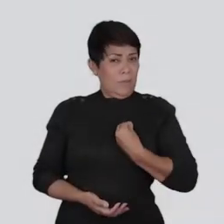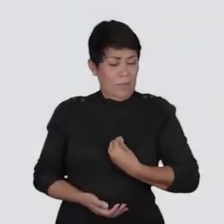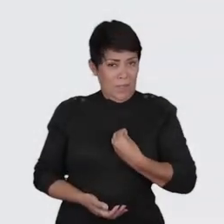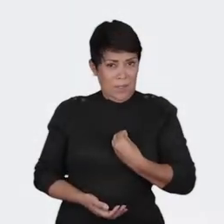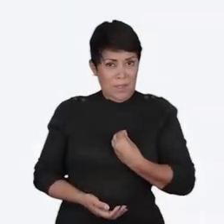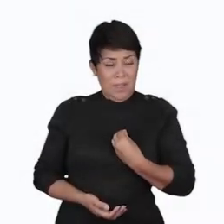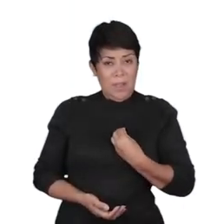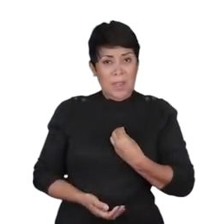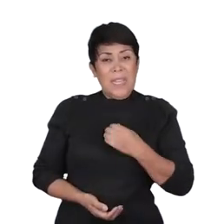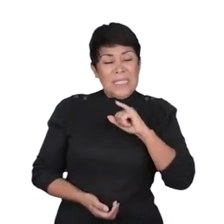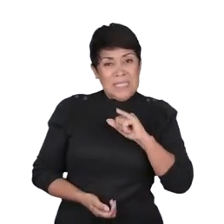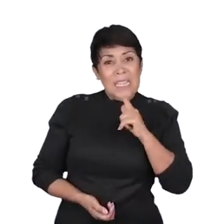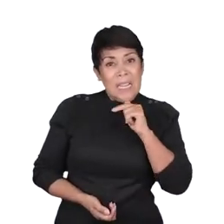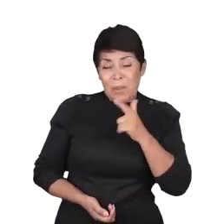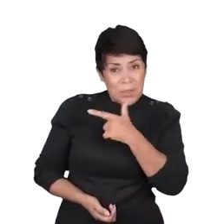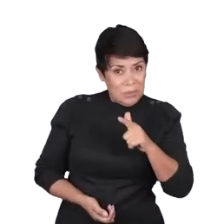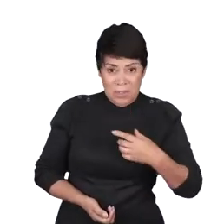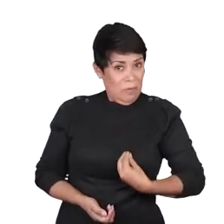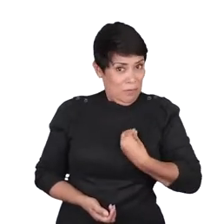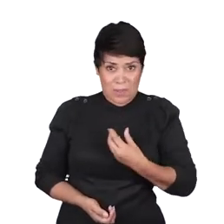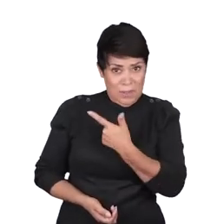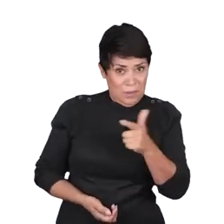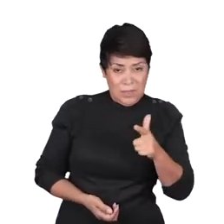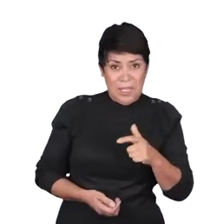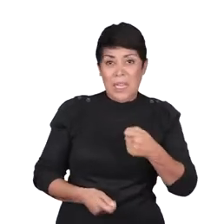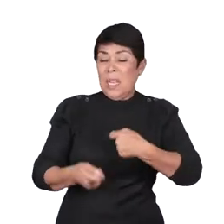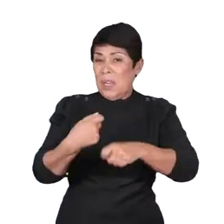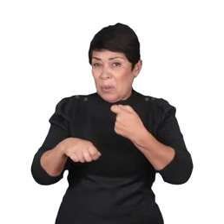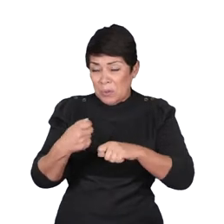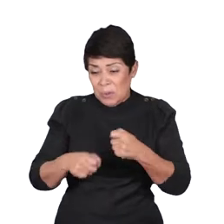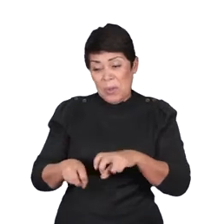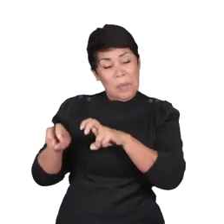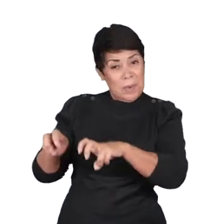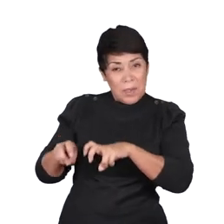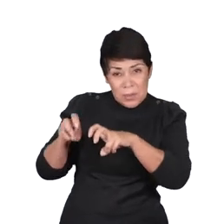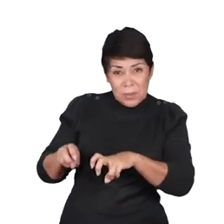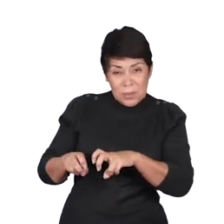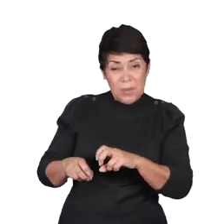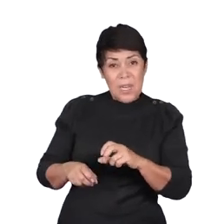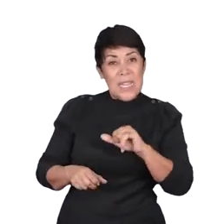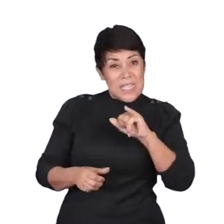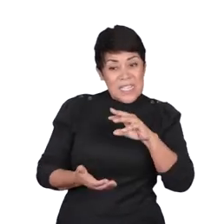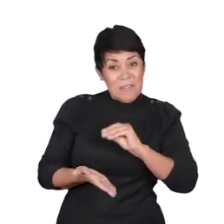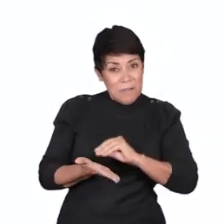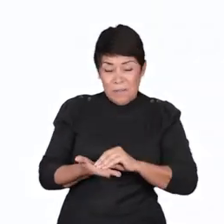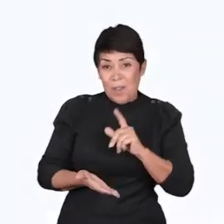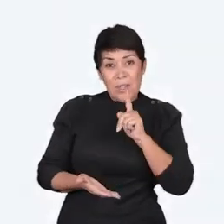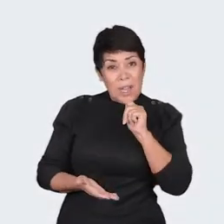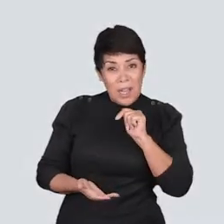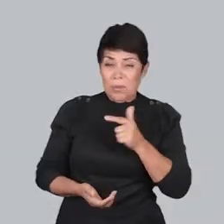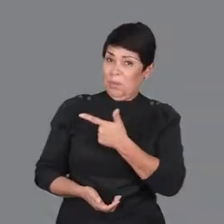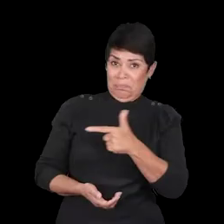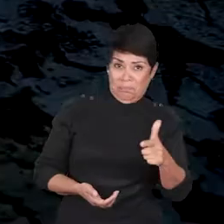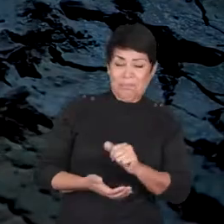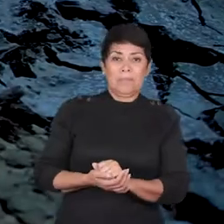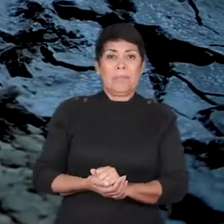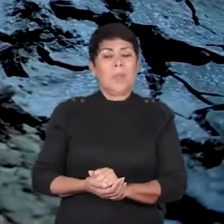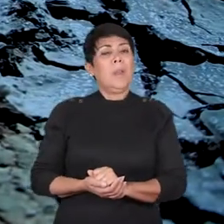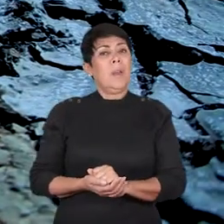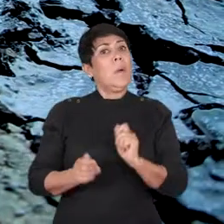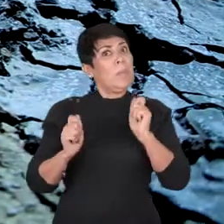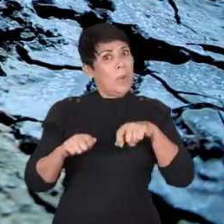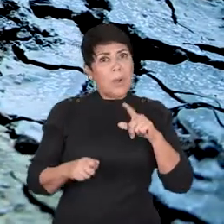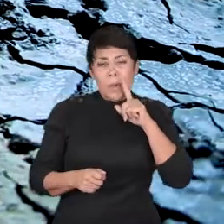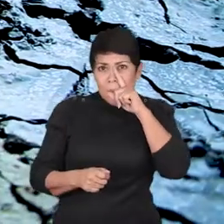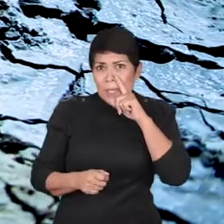Não existe vida sem água. Não existe atividade econômica sem água. Não existe agricultura sem água.